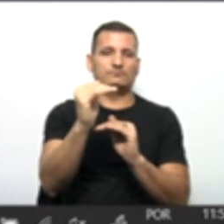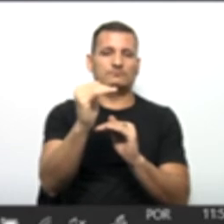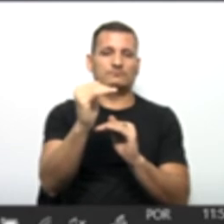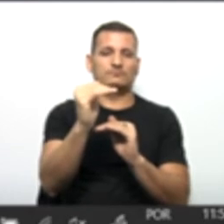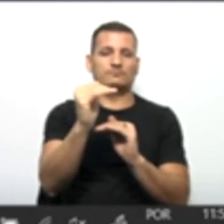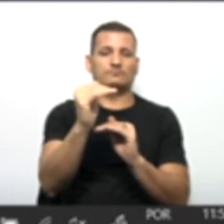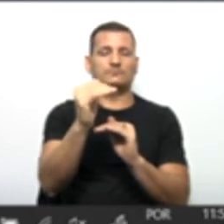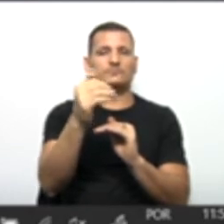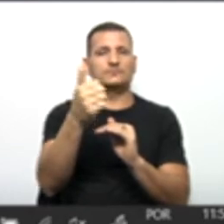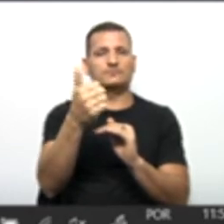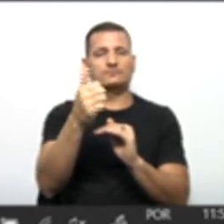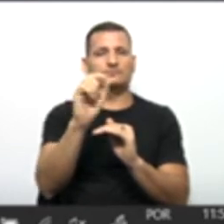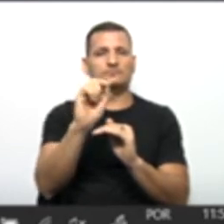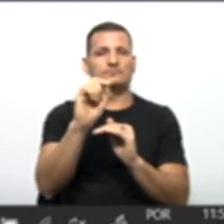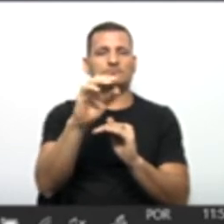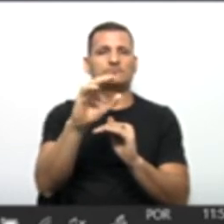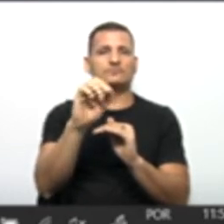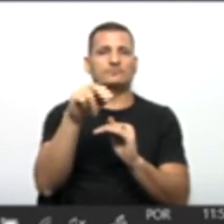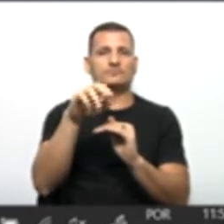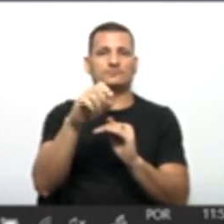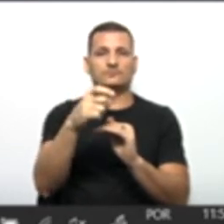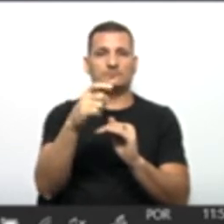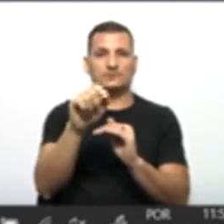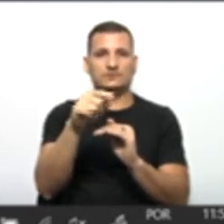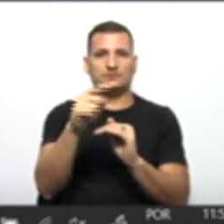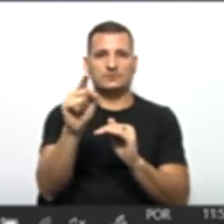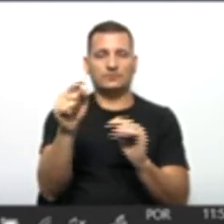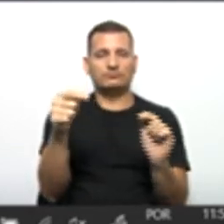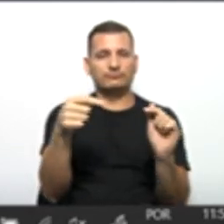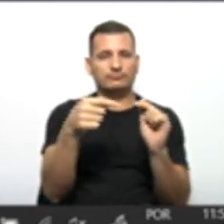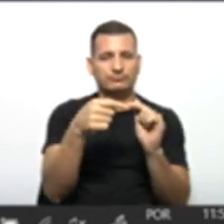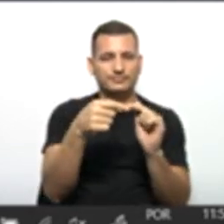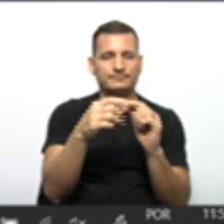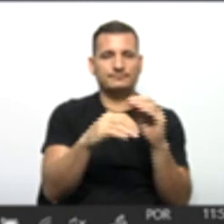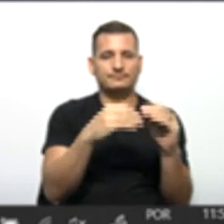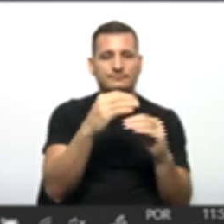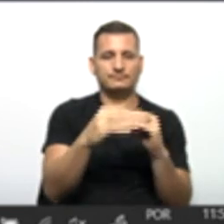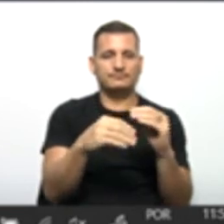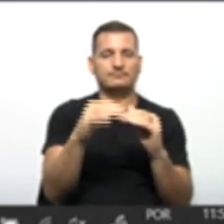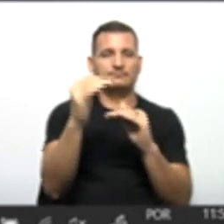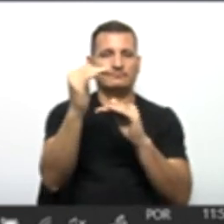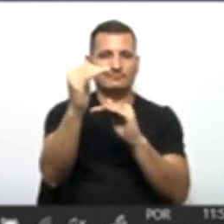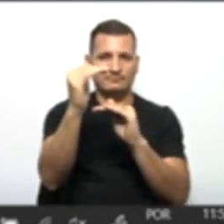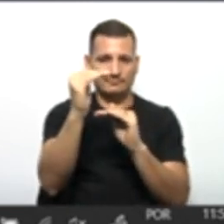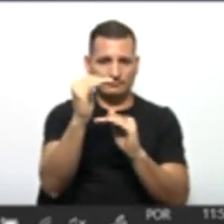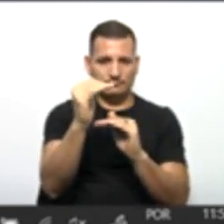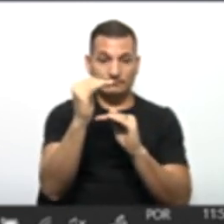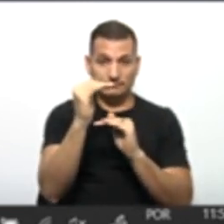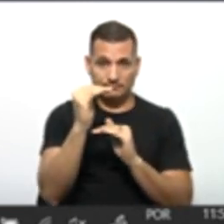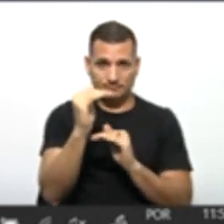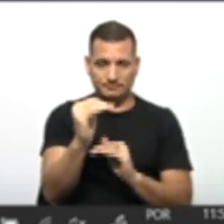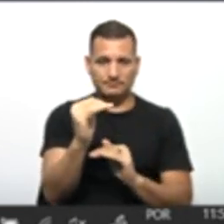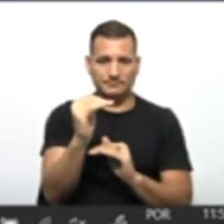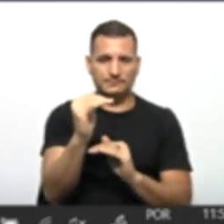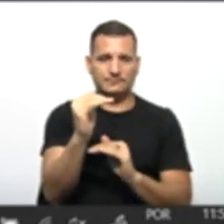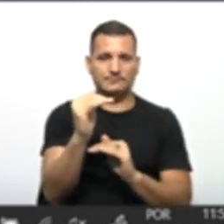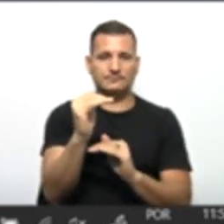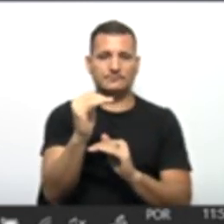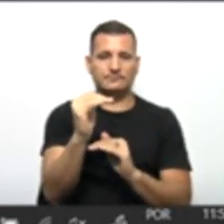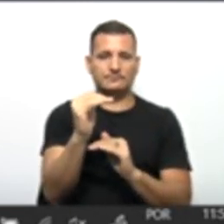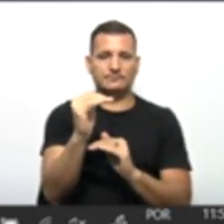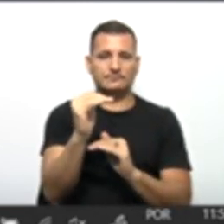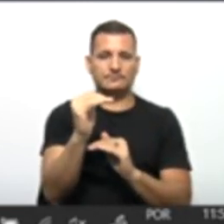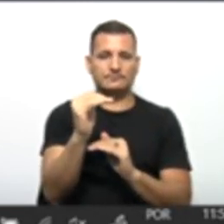primeira coisa que ele vai fazer a conexão com o banco de dados que nós criamos certo aqui ele está chamando